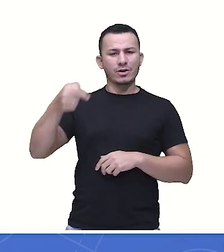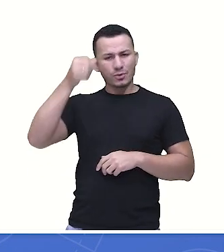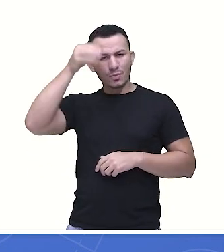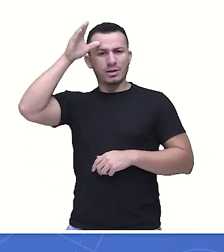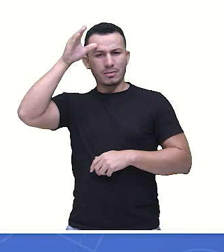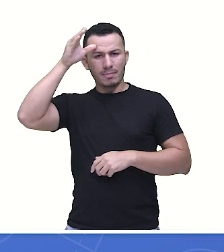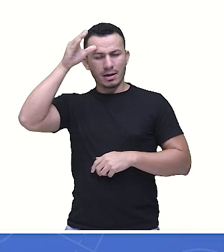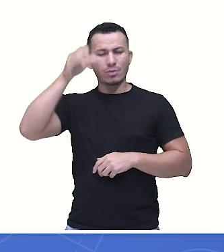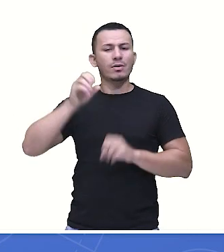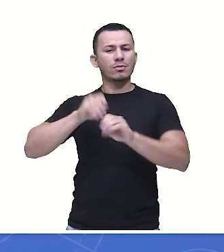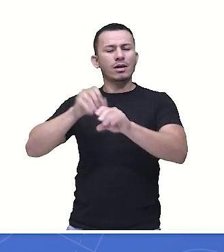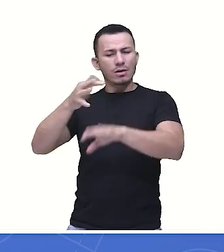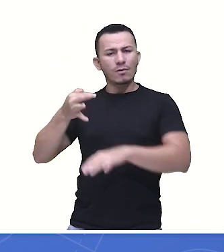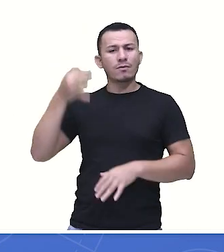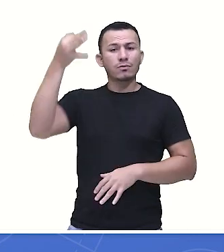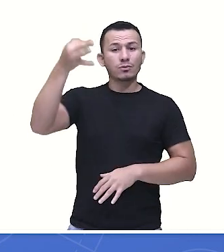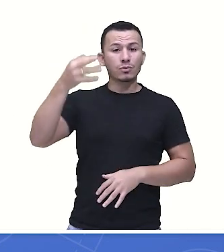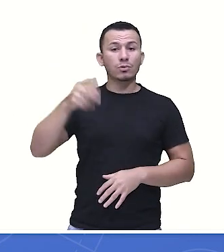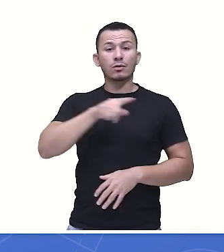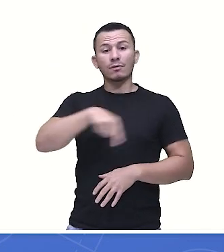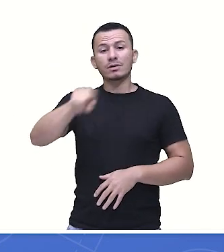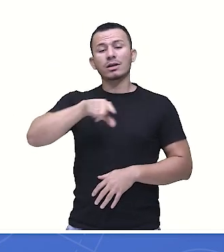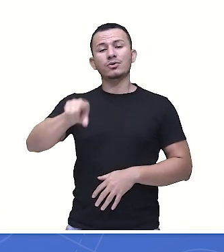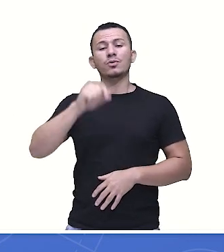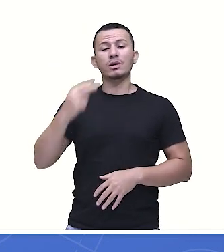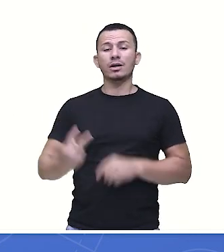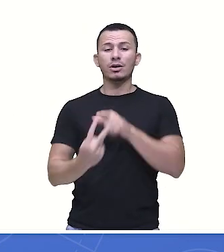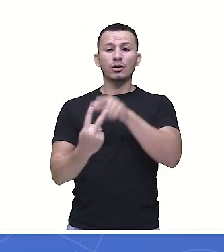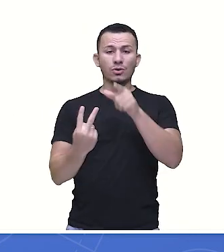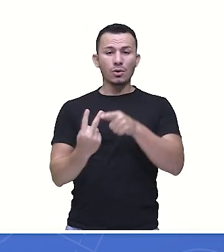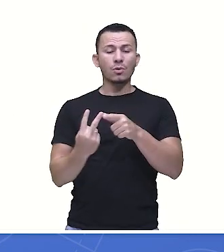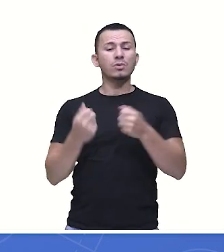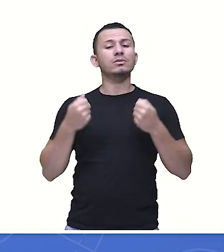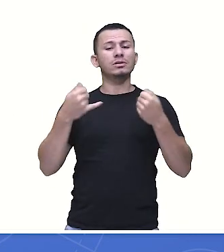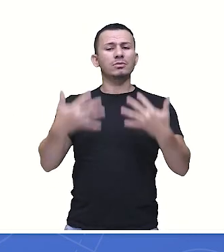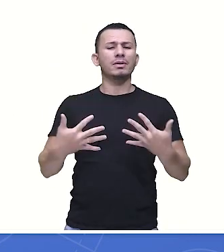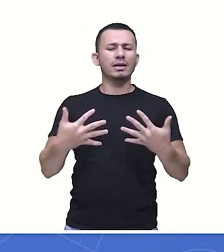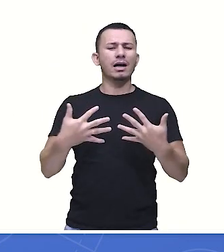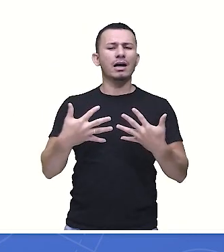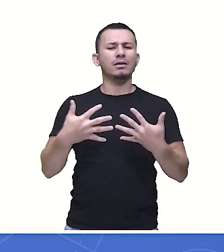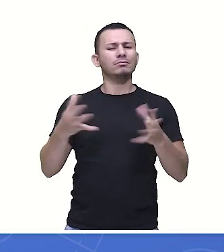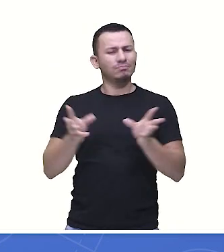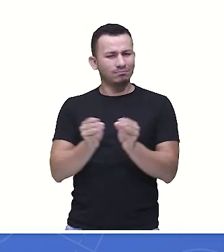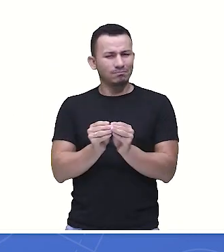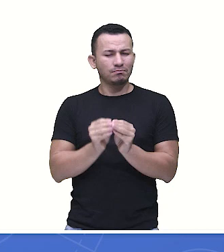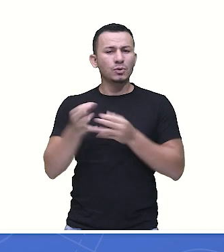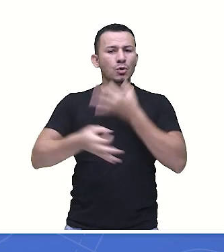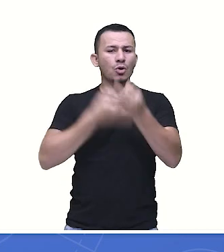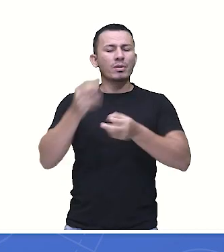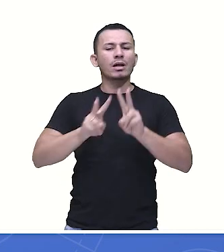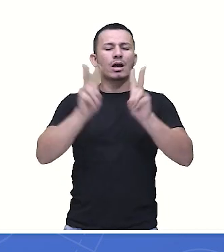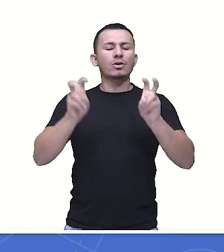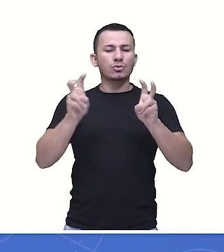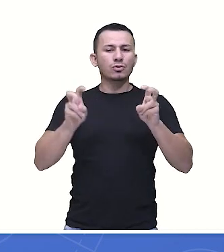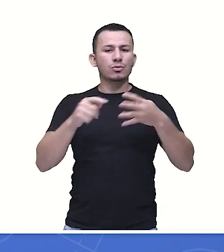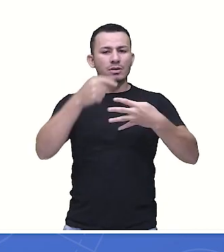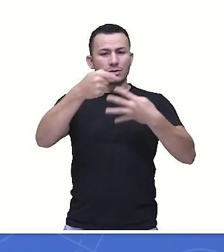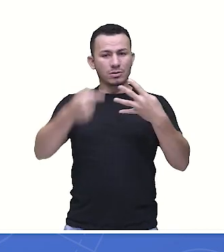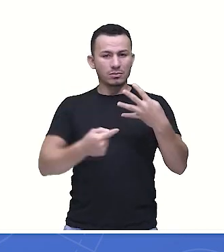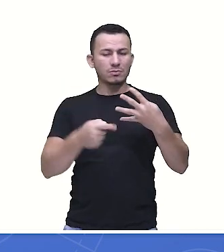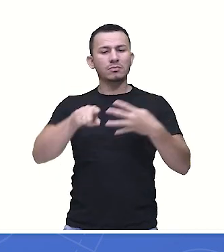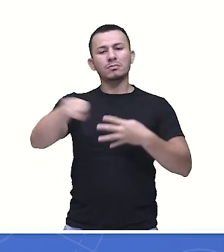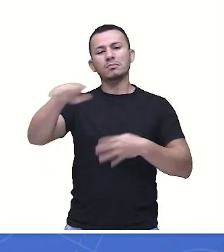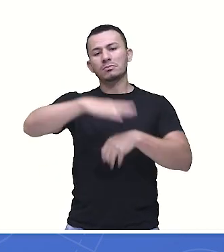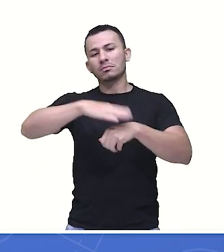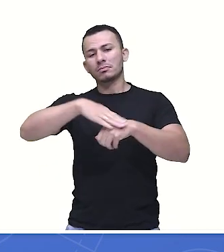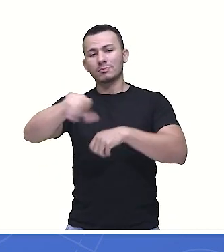futuro. Escolha 2 deles, cite e faça um pequeno comentário a respeito dos pilares escolhidos por você.